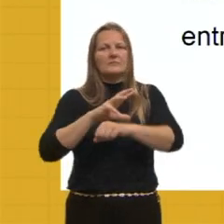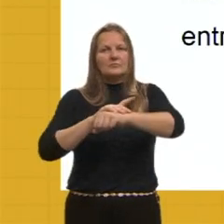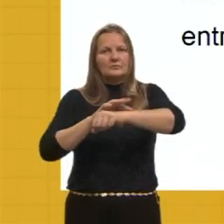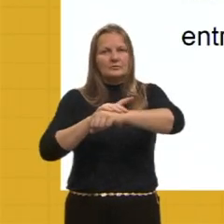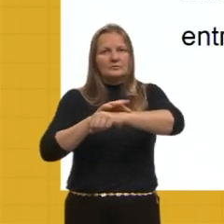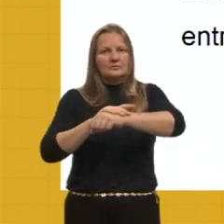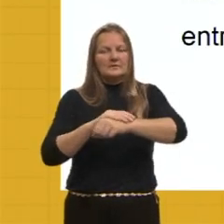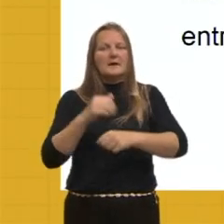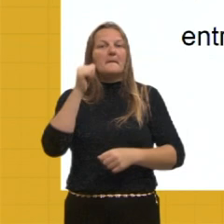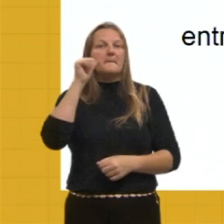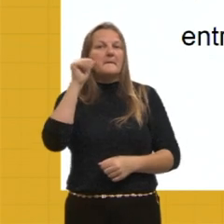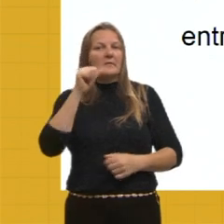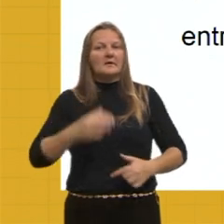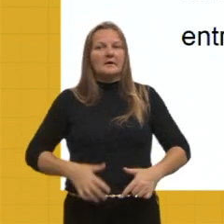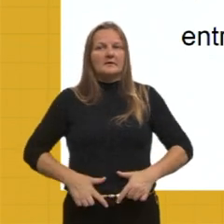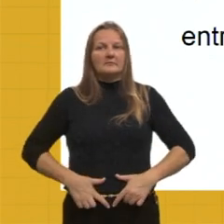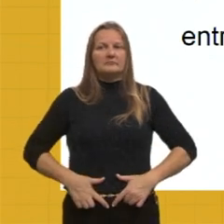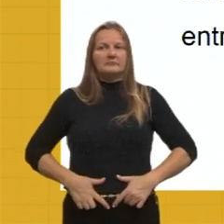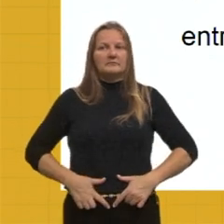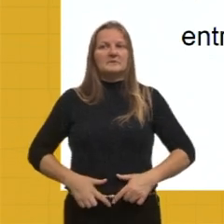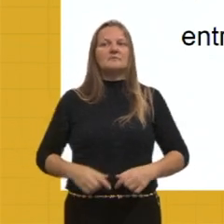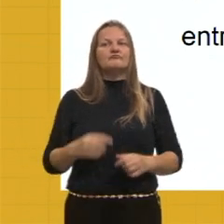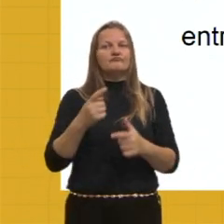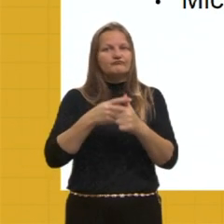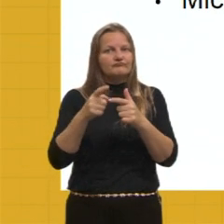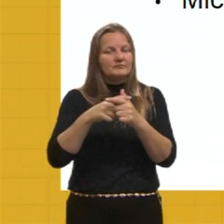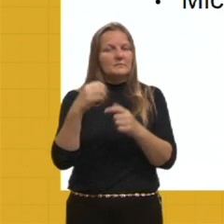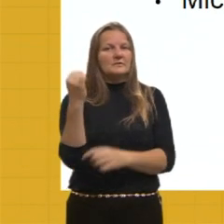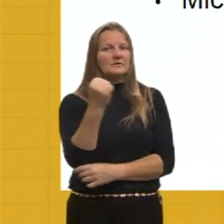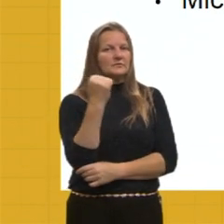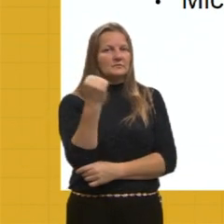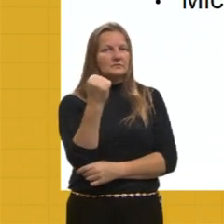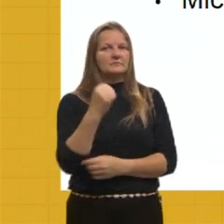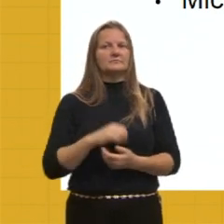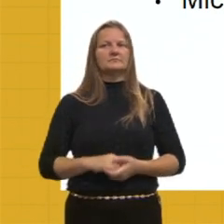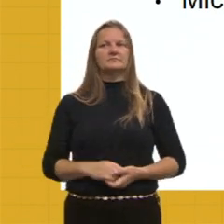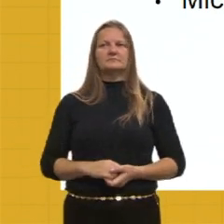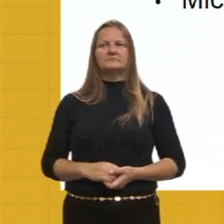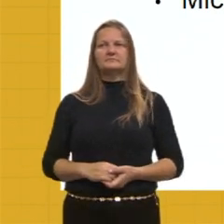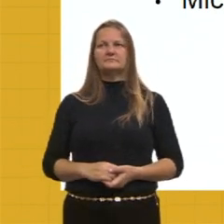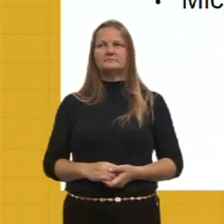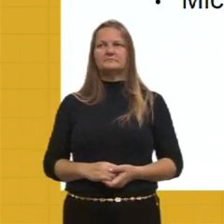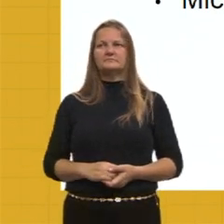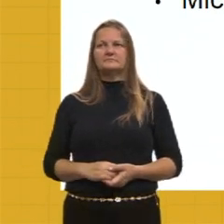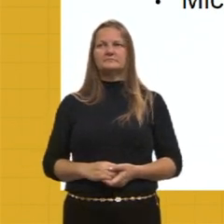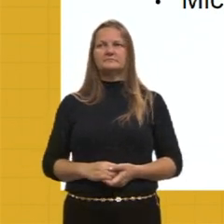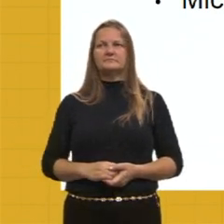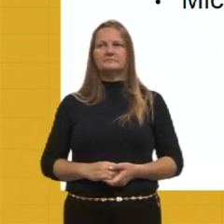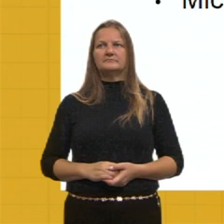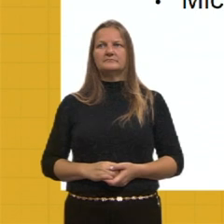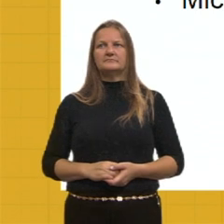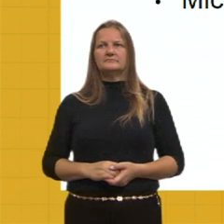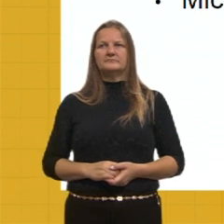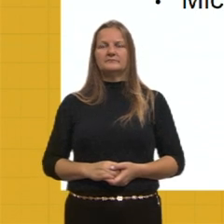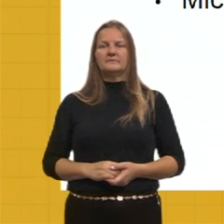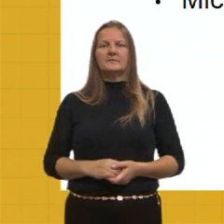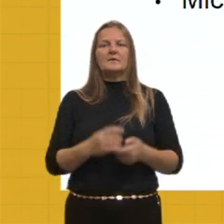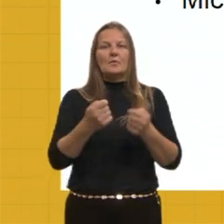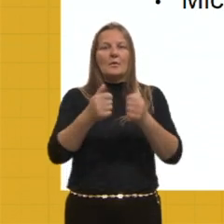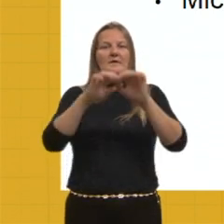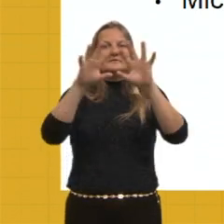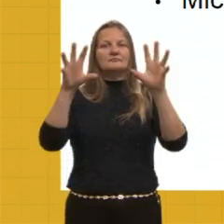reprodutor feminino né chama atenção e para finalizando né